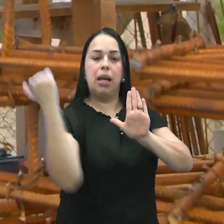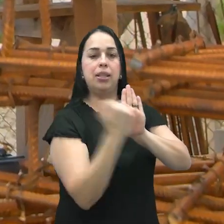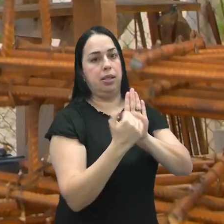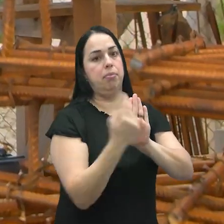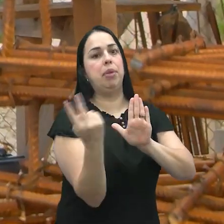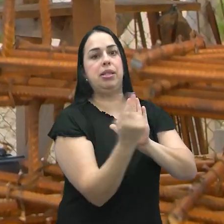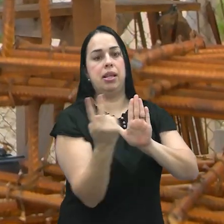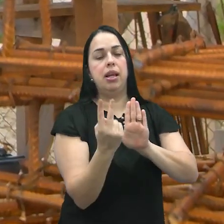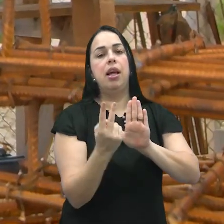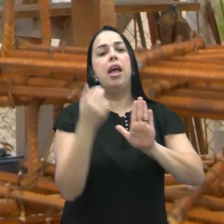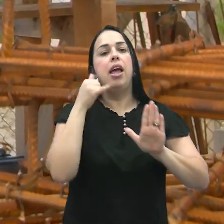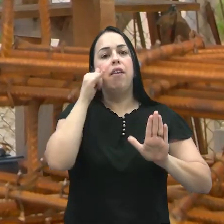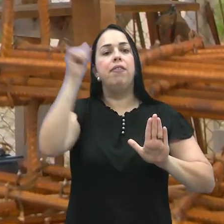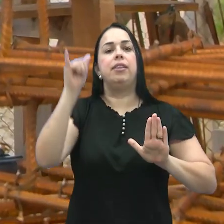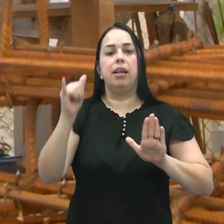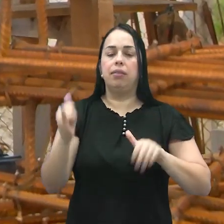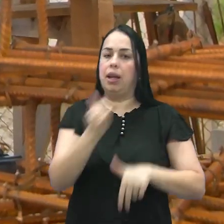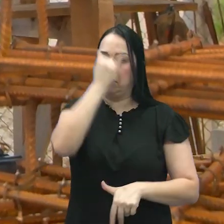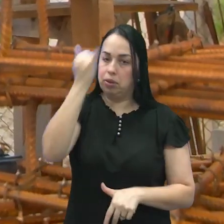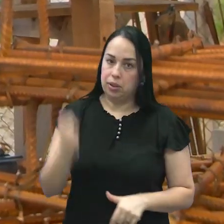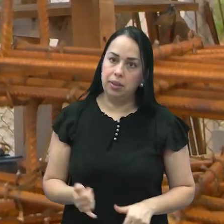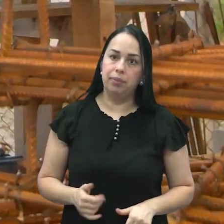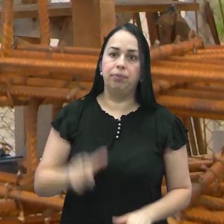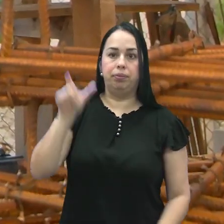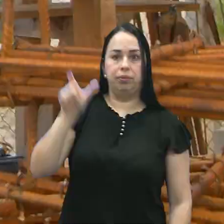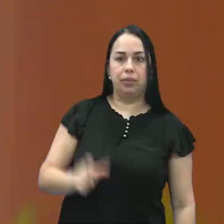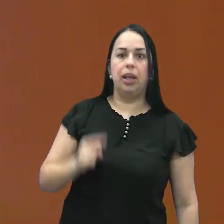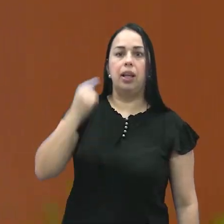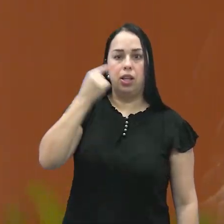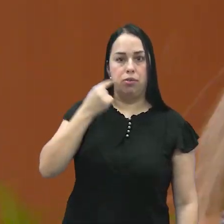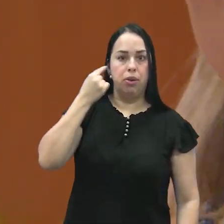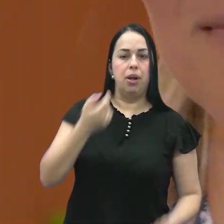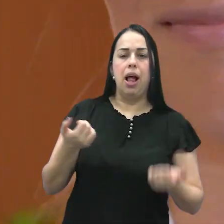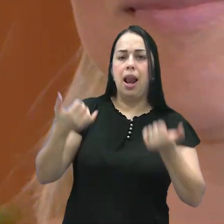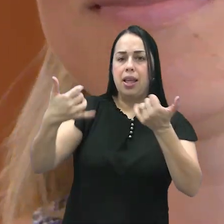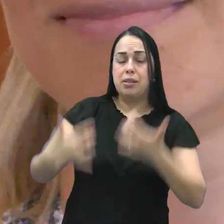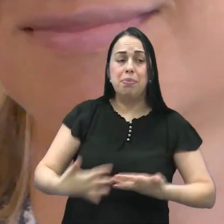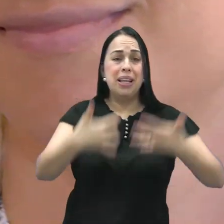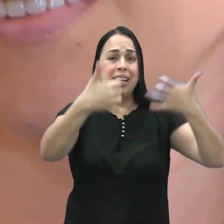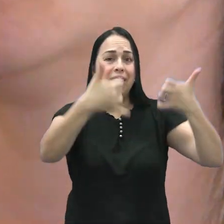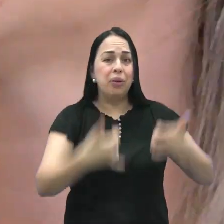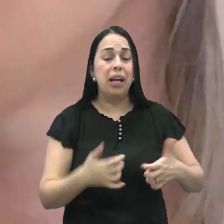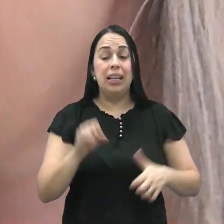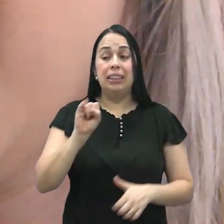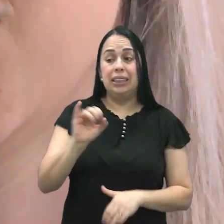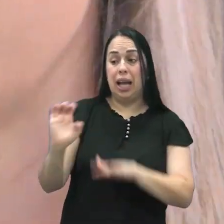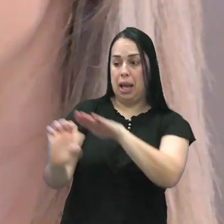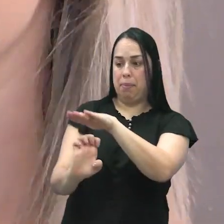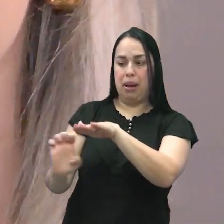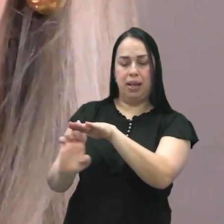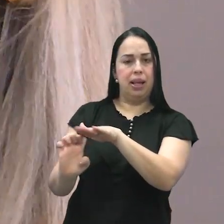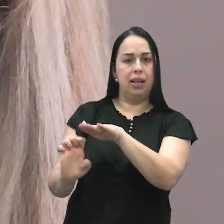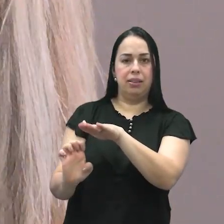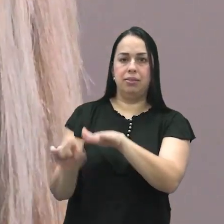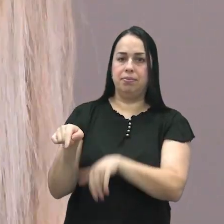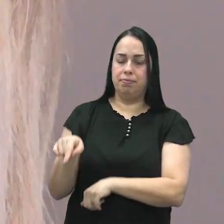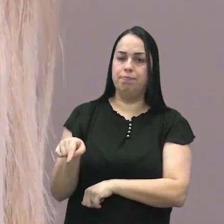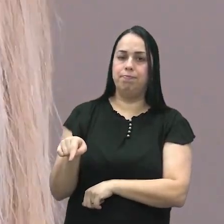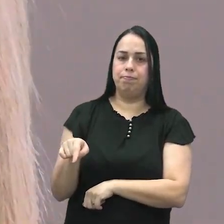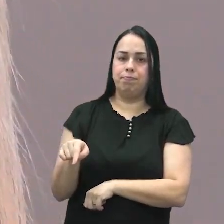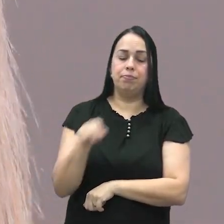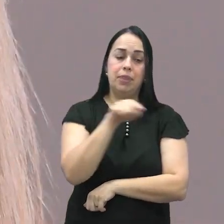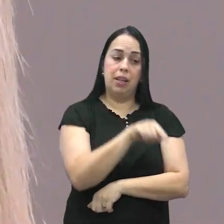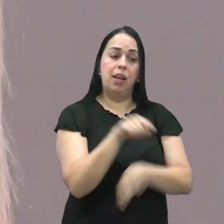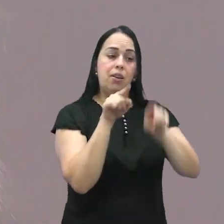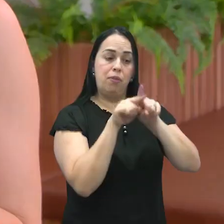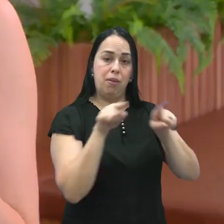para prevenir acidentes e doenças ocupacionais. Essa advogada explica que nos casos em que a empresa não pode anular